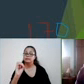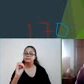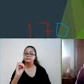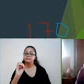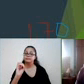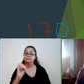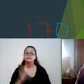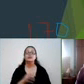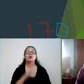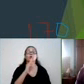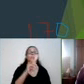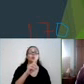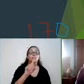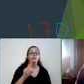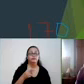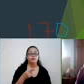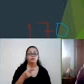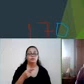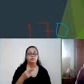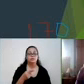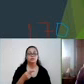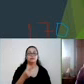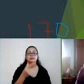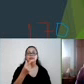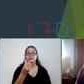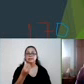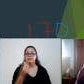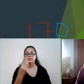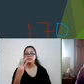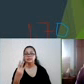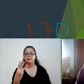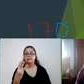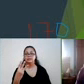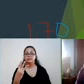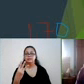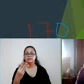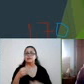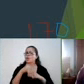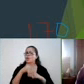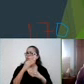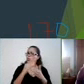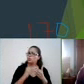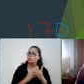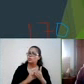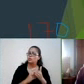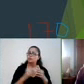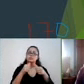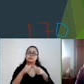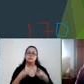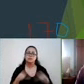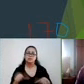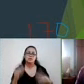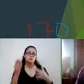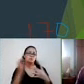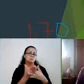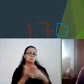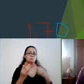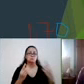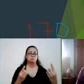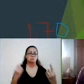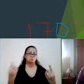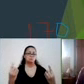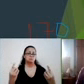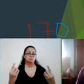1,60, 1,63. Todos eles estão entre os dois, ó.